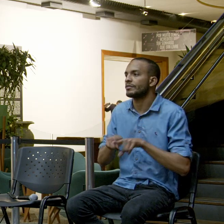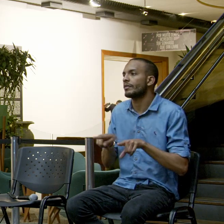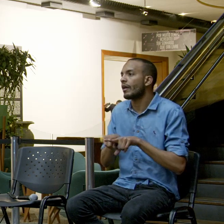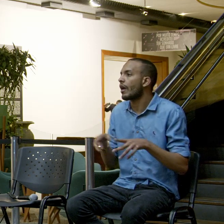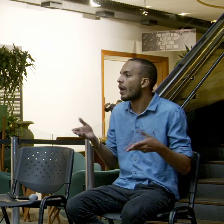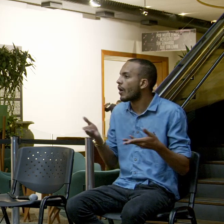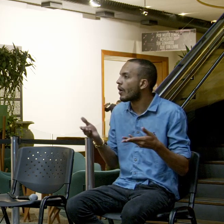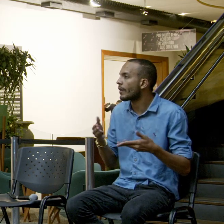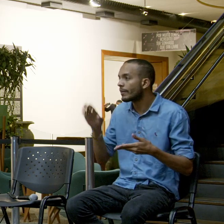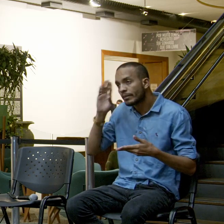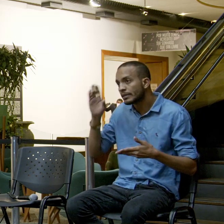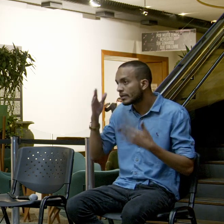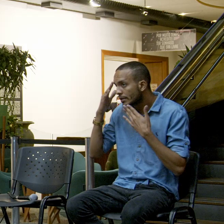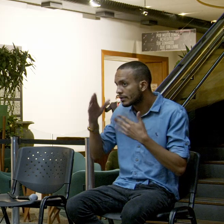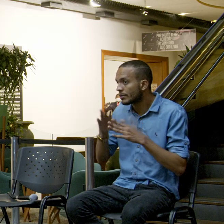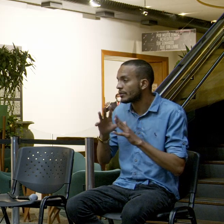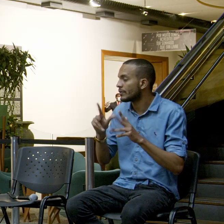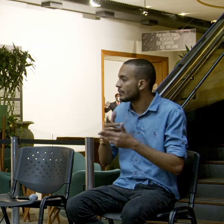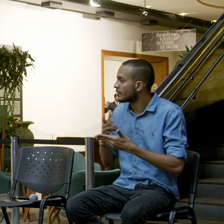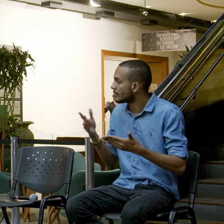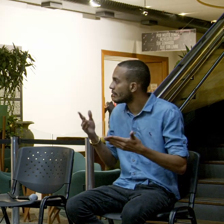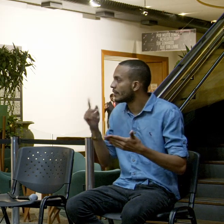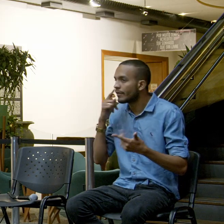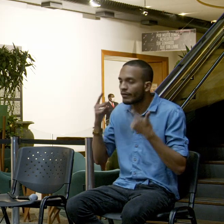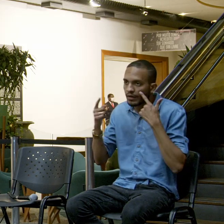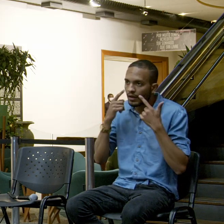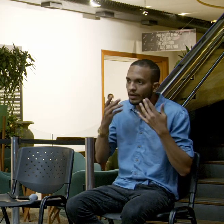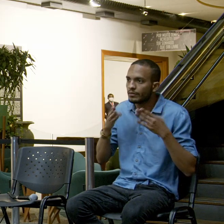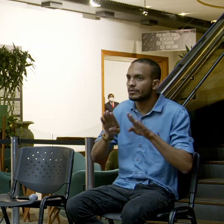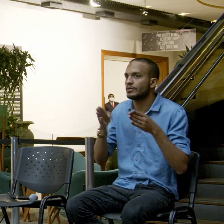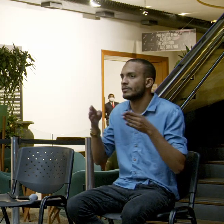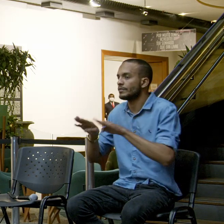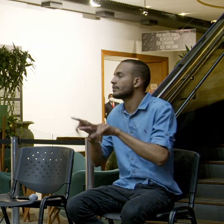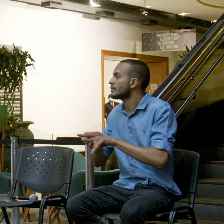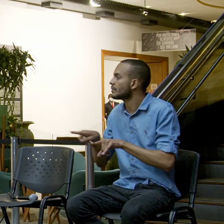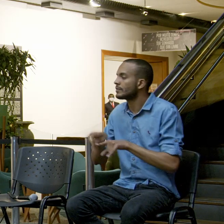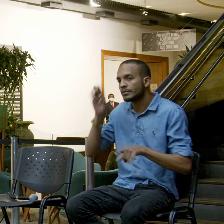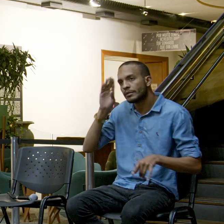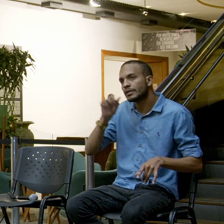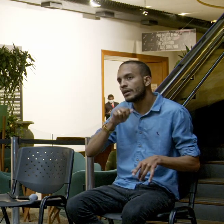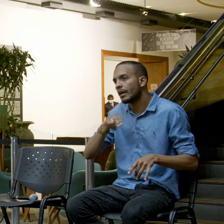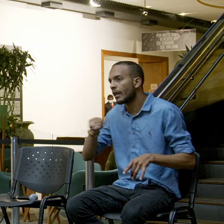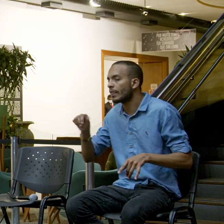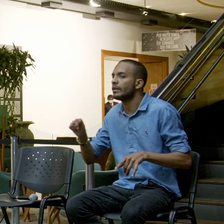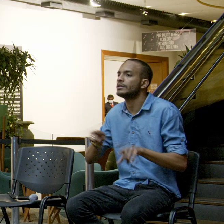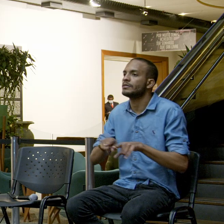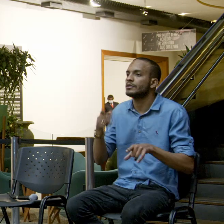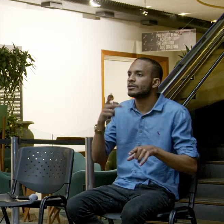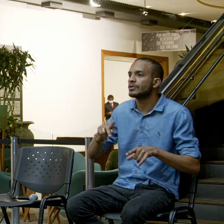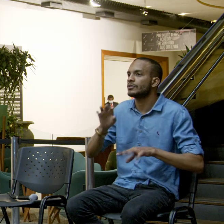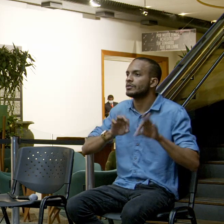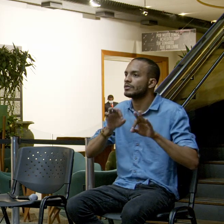pessoalmente agradecer a todas essas pessoas que tornaram a exposição possível, agradecer muito especialmente a Ana e ao seu estúdio,